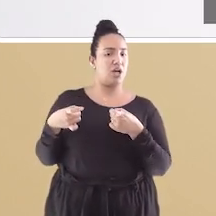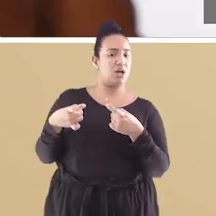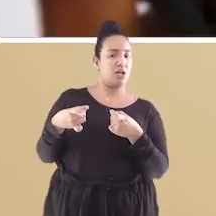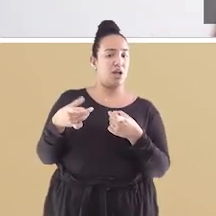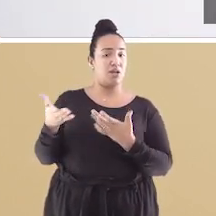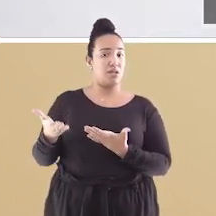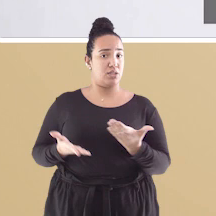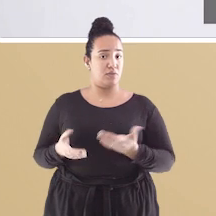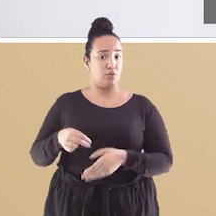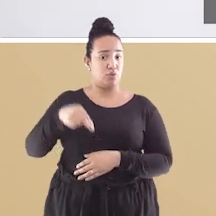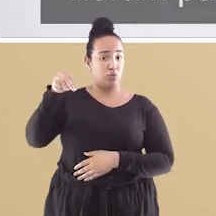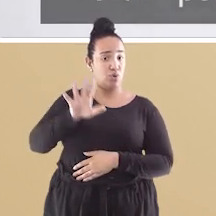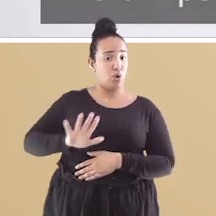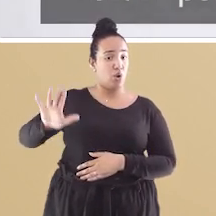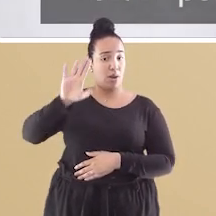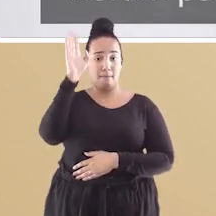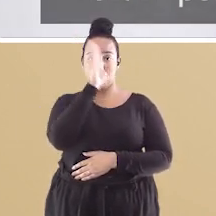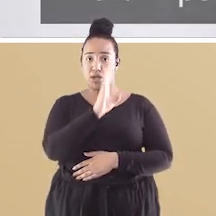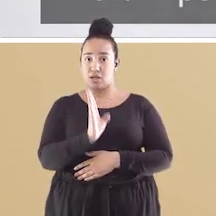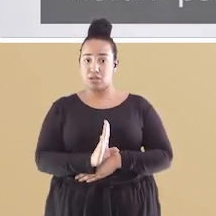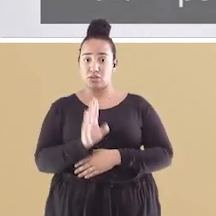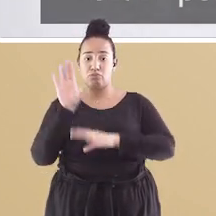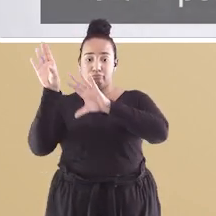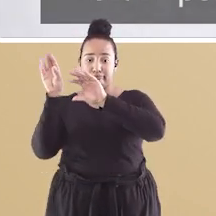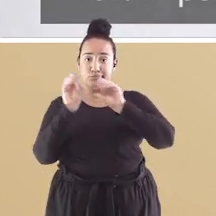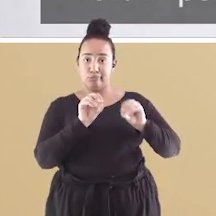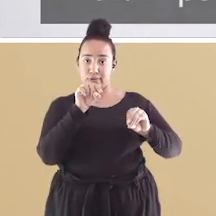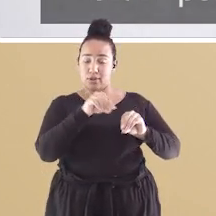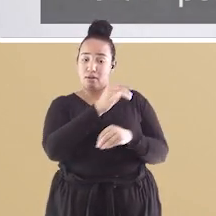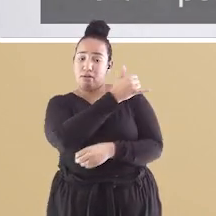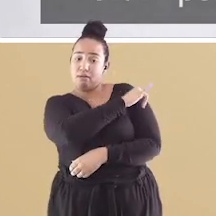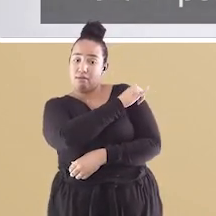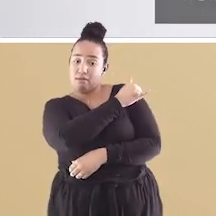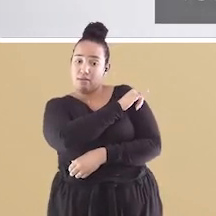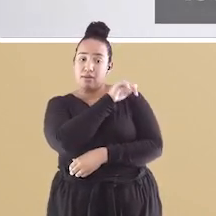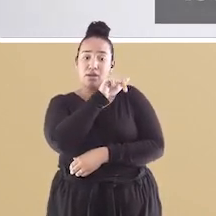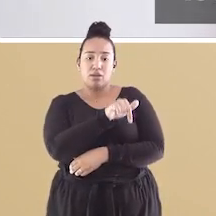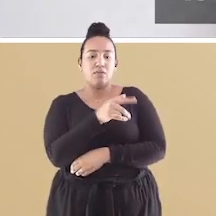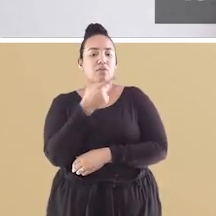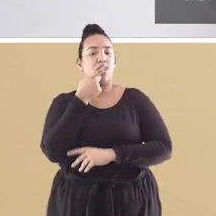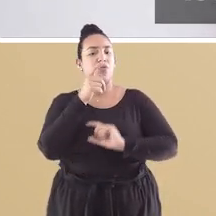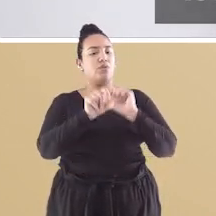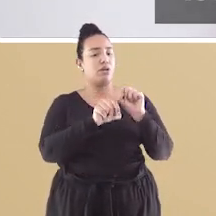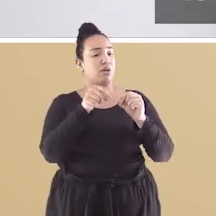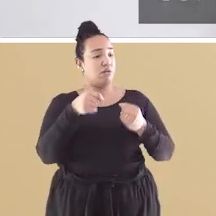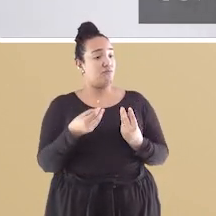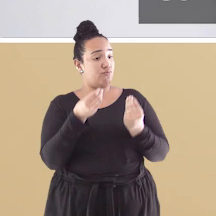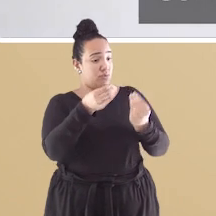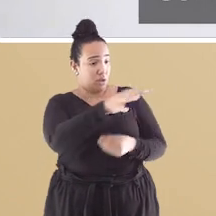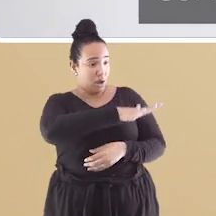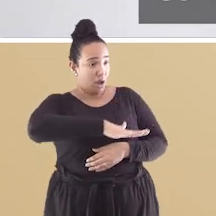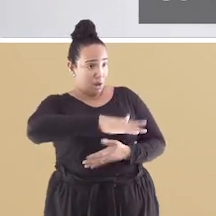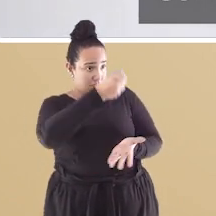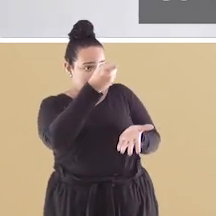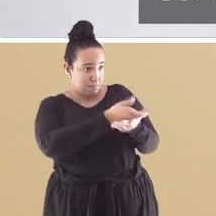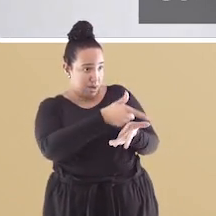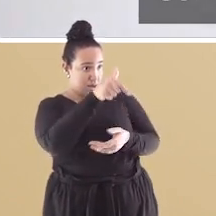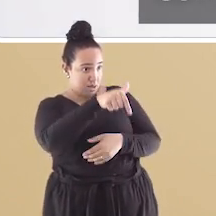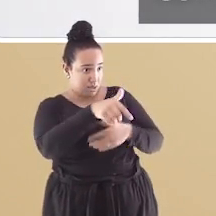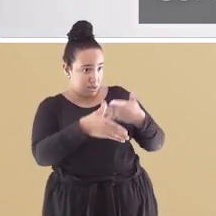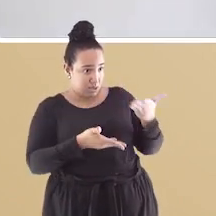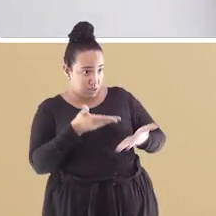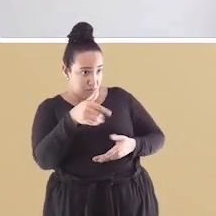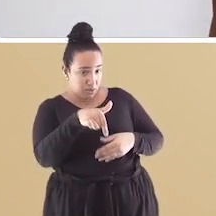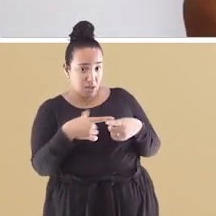Canudos, no nordeste do Brasil, vieram para o Rio, onde lhes foi prometido terras como pagamento por servirem no campo de